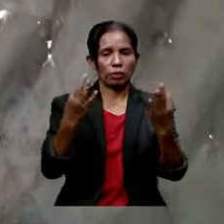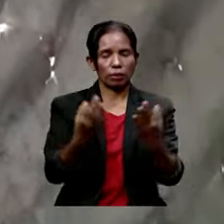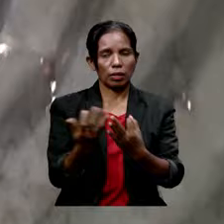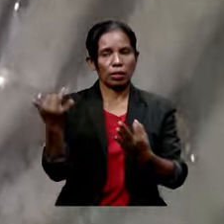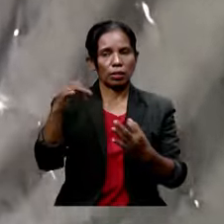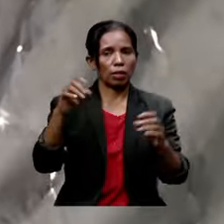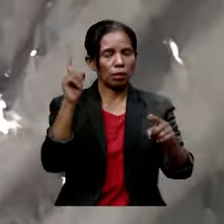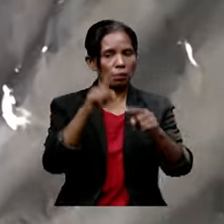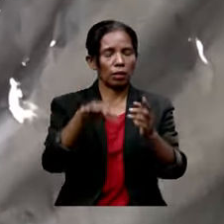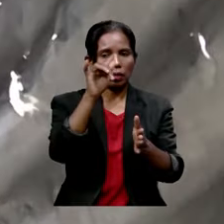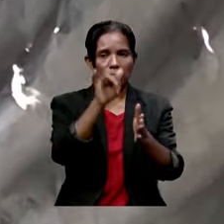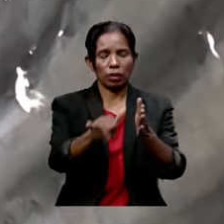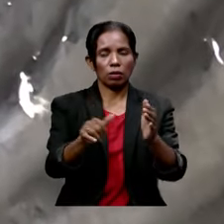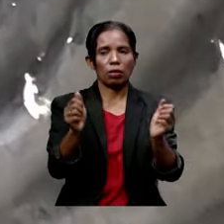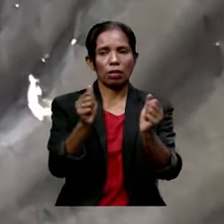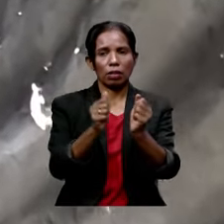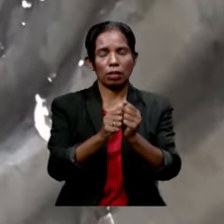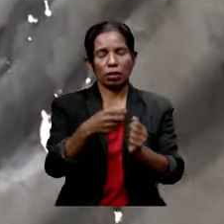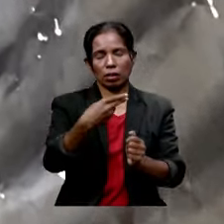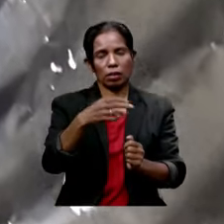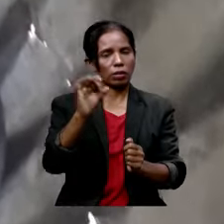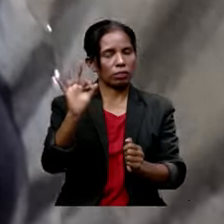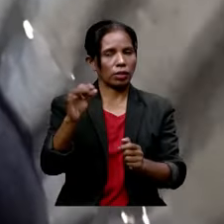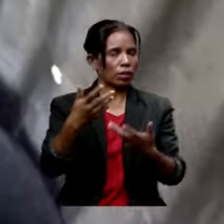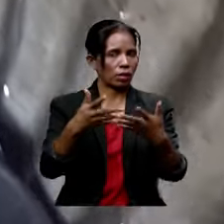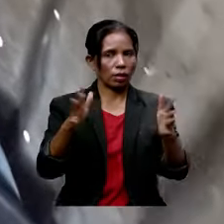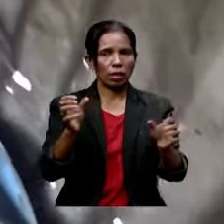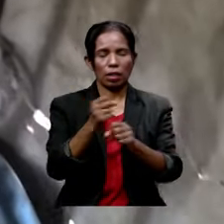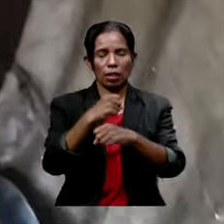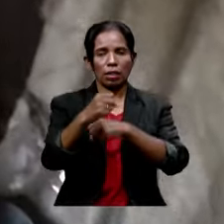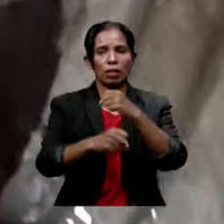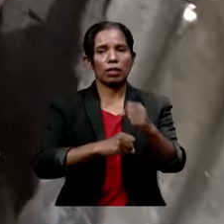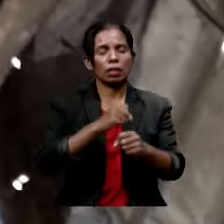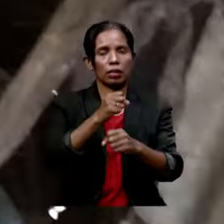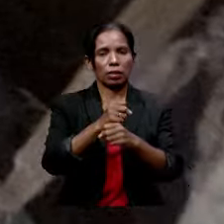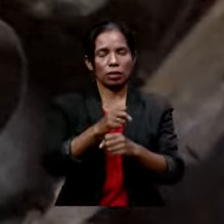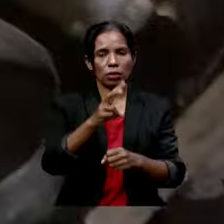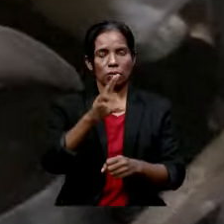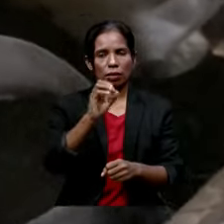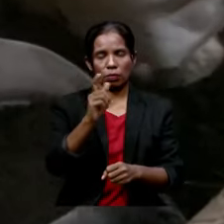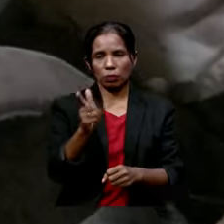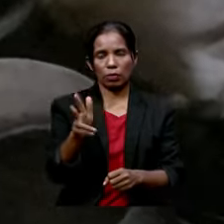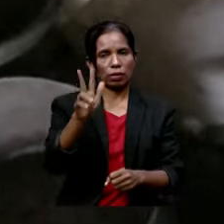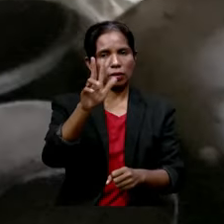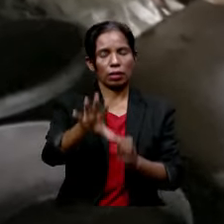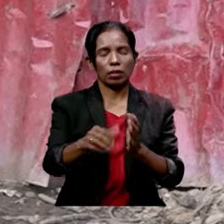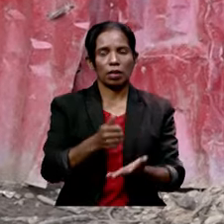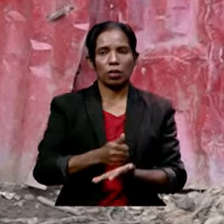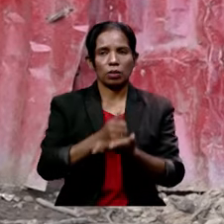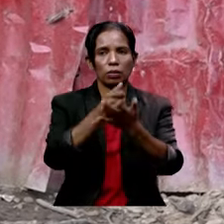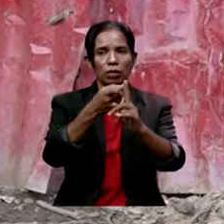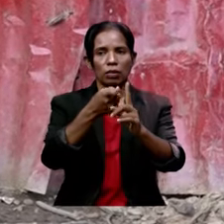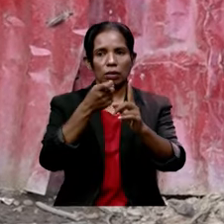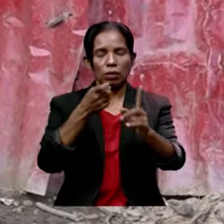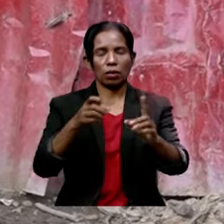a tu relabá, ho condição harisfatin la ia. Construi ia tina rinrua ronul resintolo, tambetan azura balo,